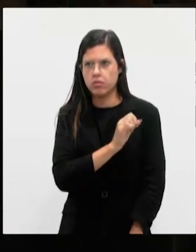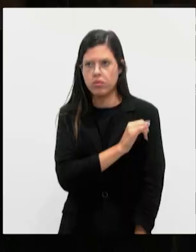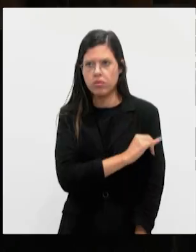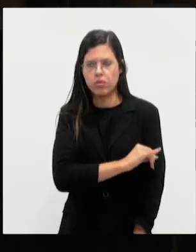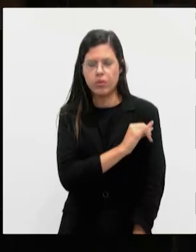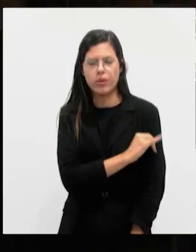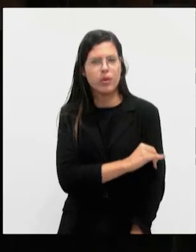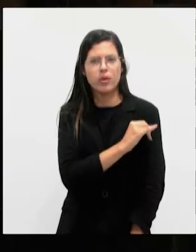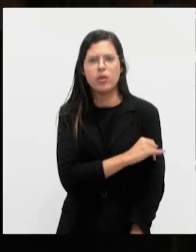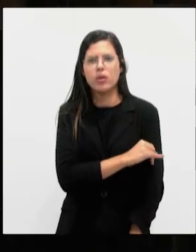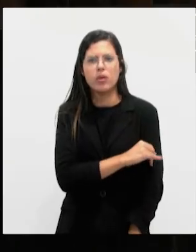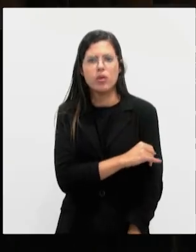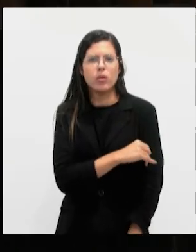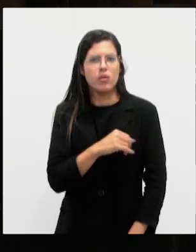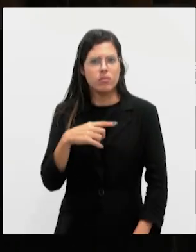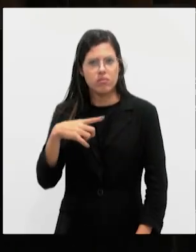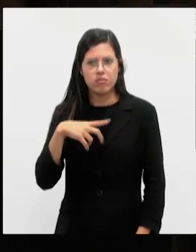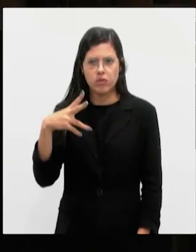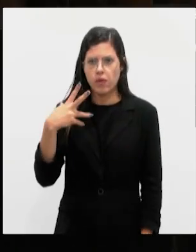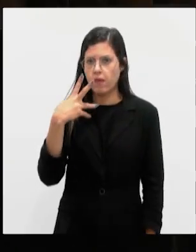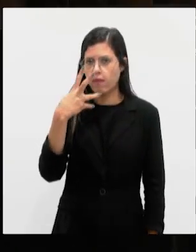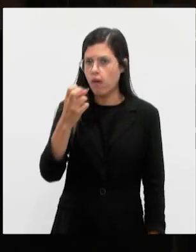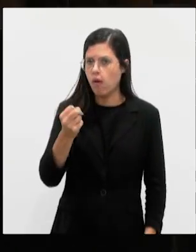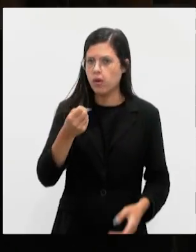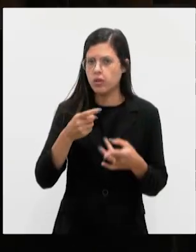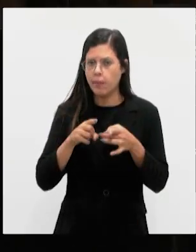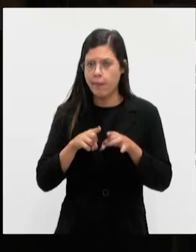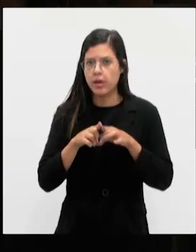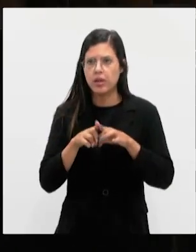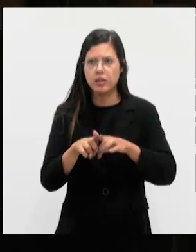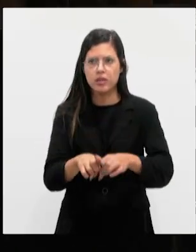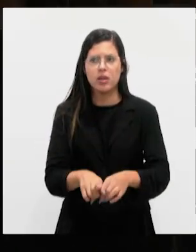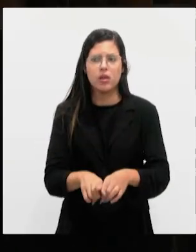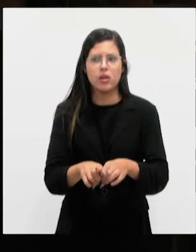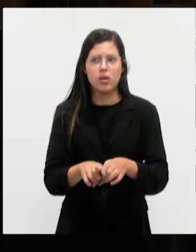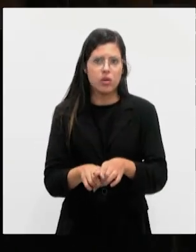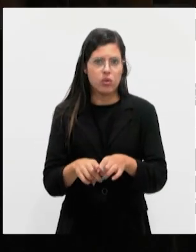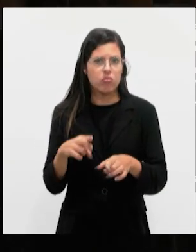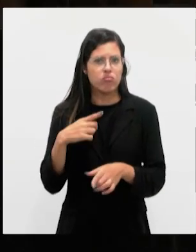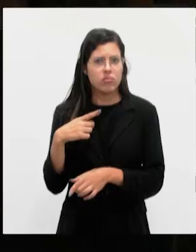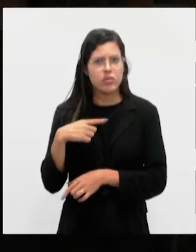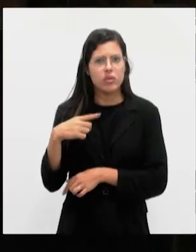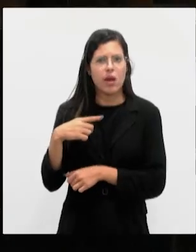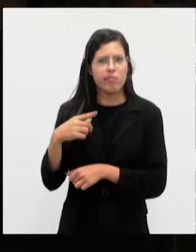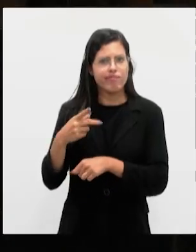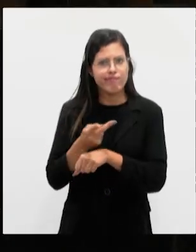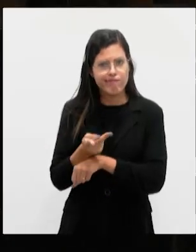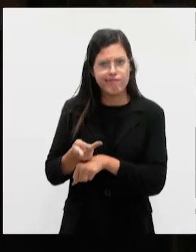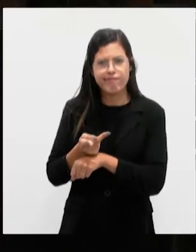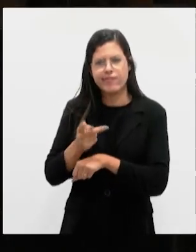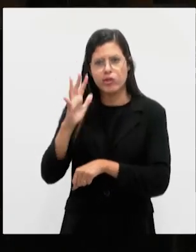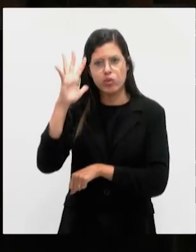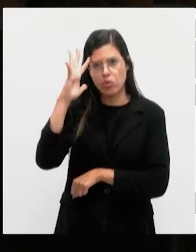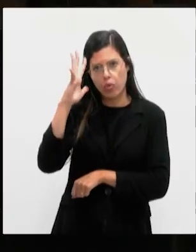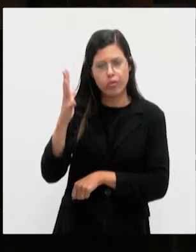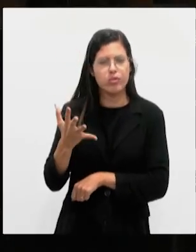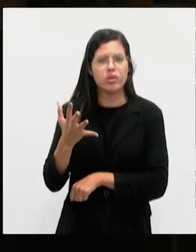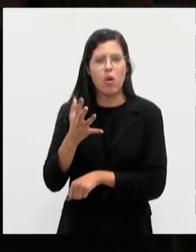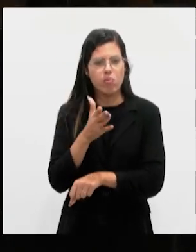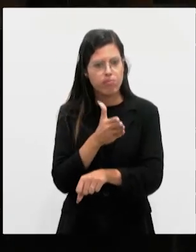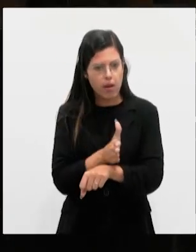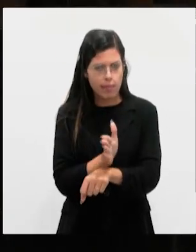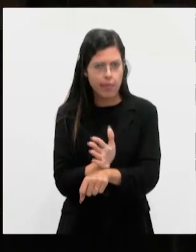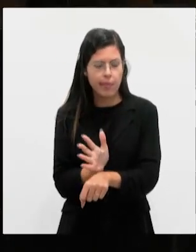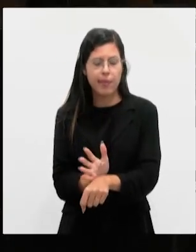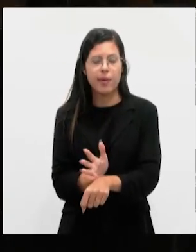sido guerreiros, têm sido parceiros, têm buscado soluções o tempo todo,